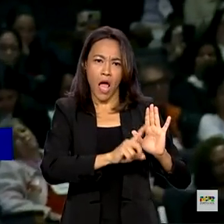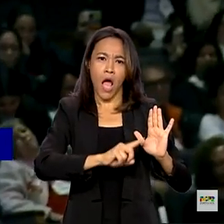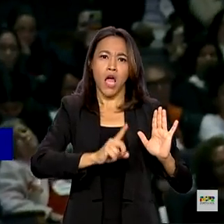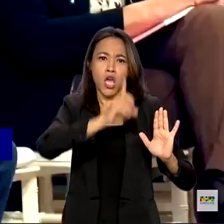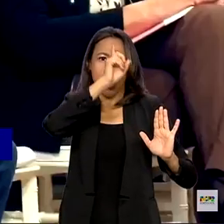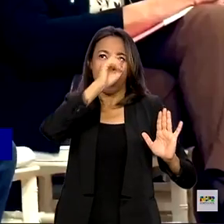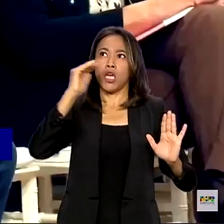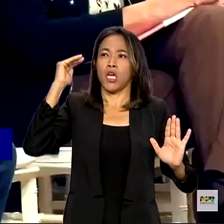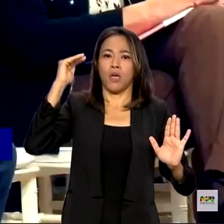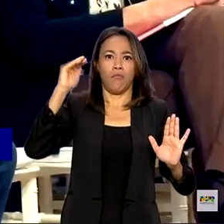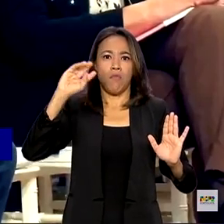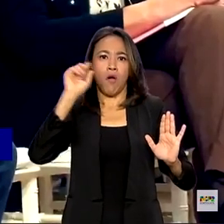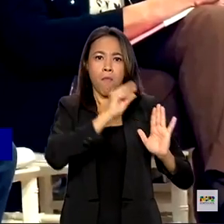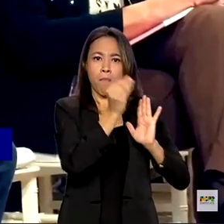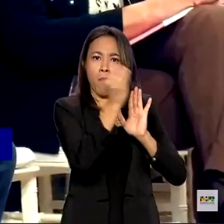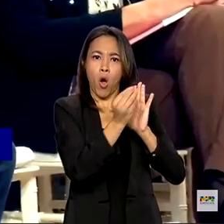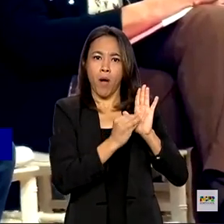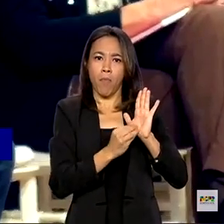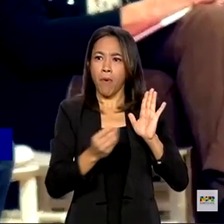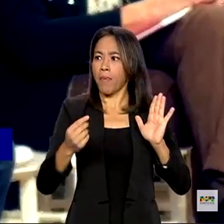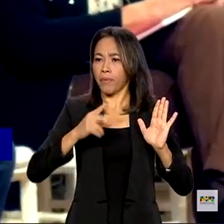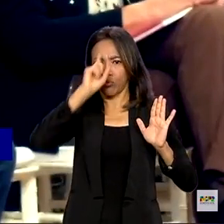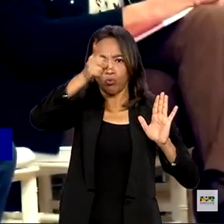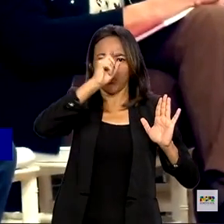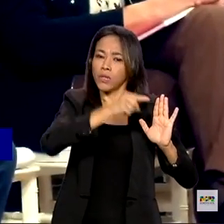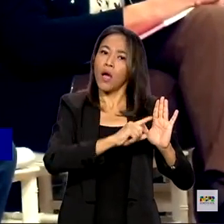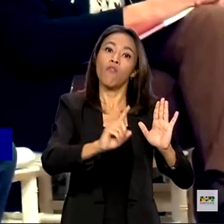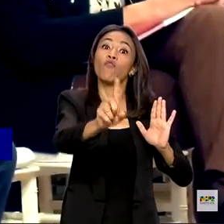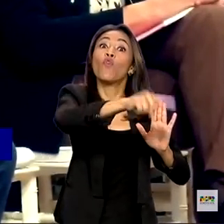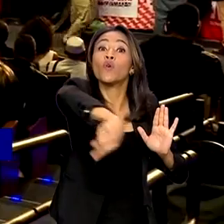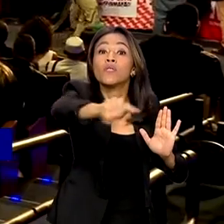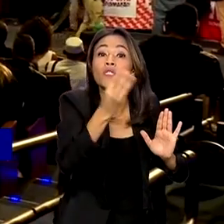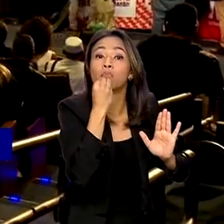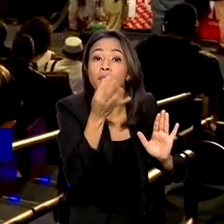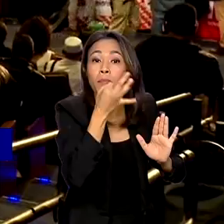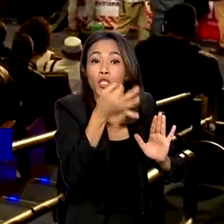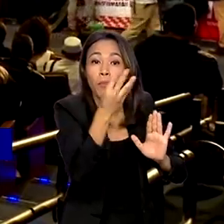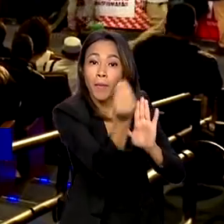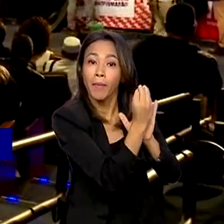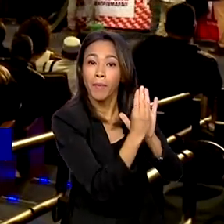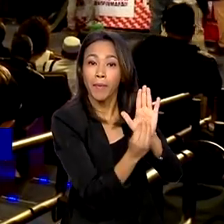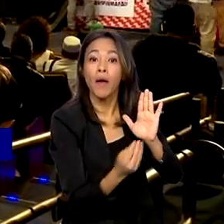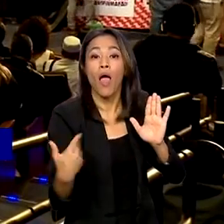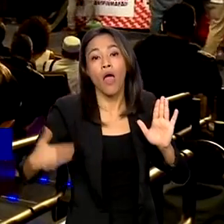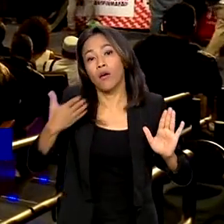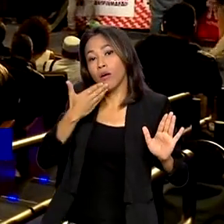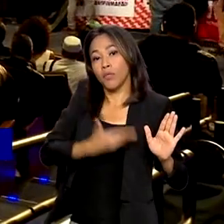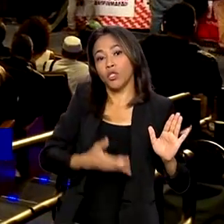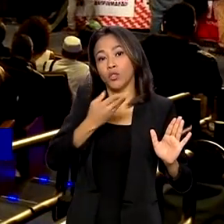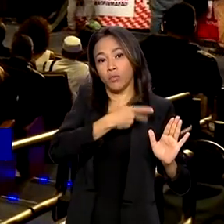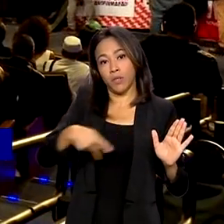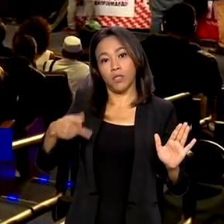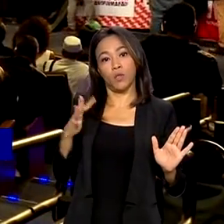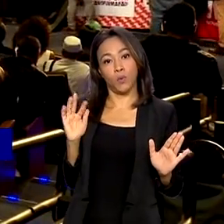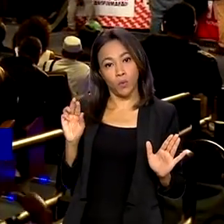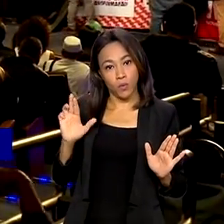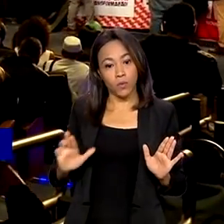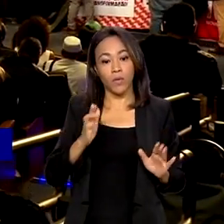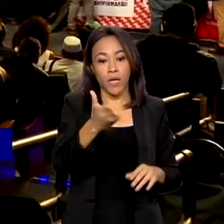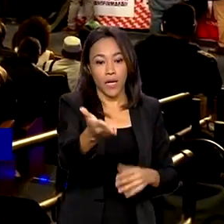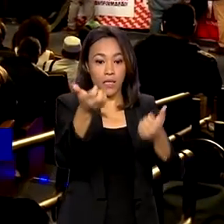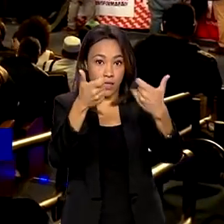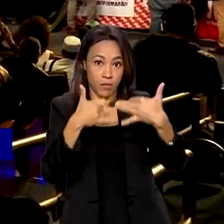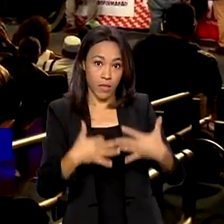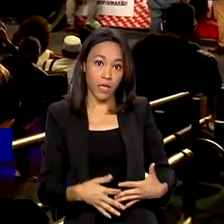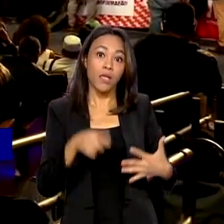povo fala. E é isso que foi feito e pedido pelo presidente Lula. O plano plurianual vai definir as prioridades,